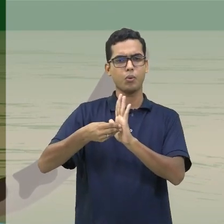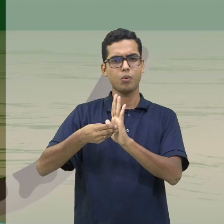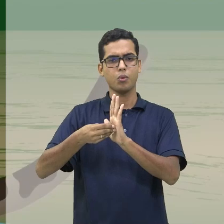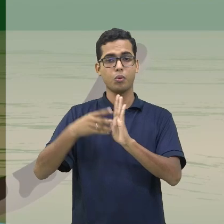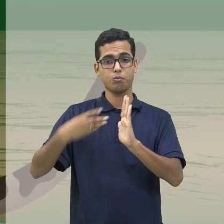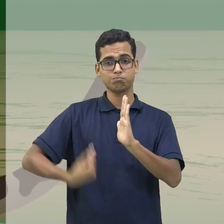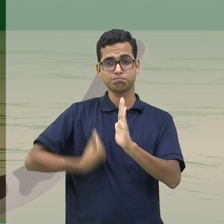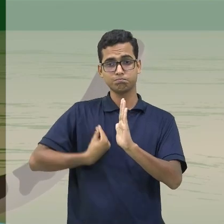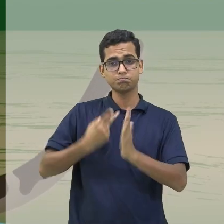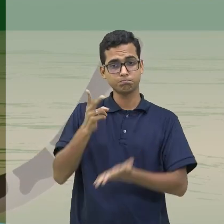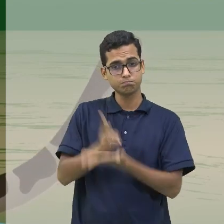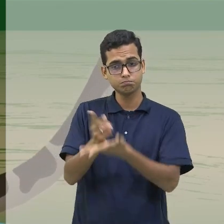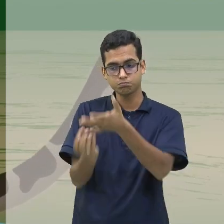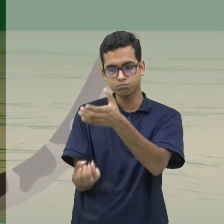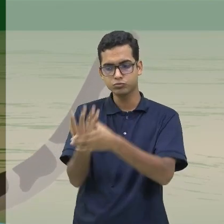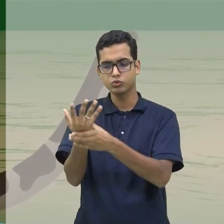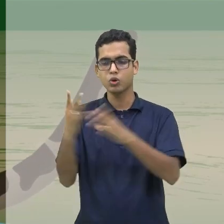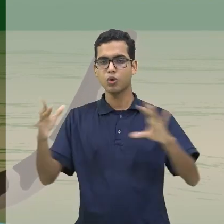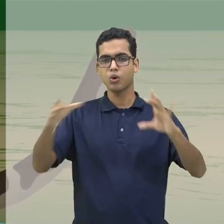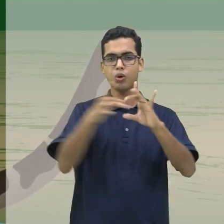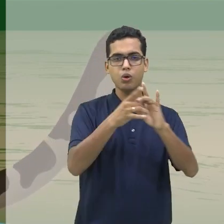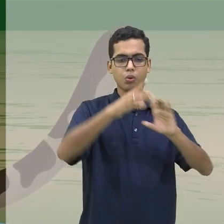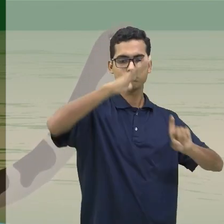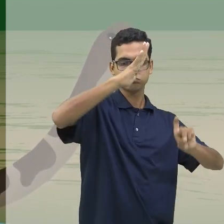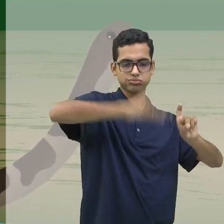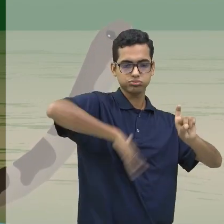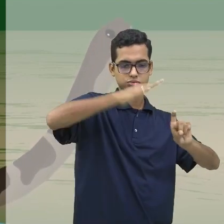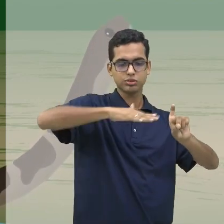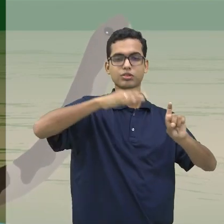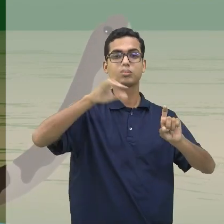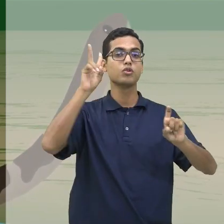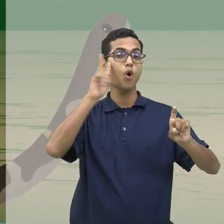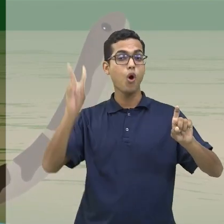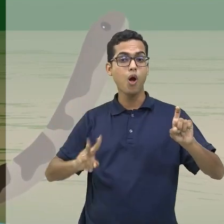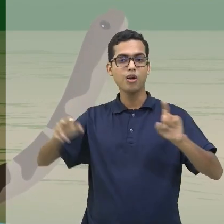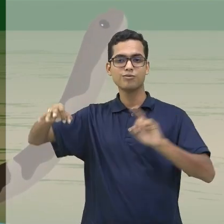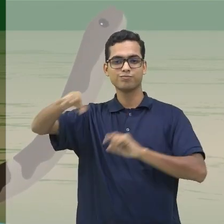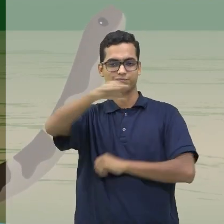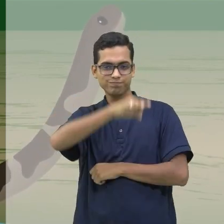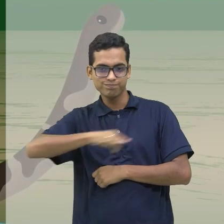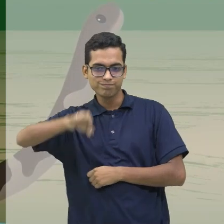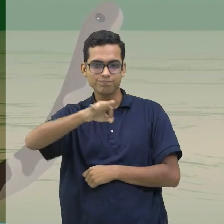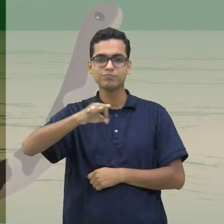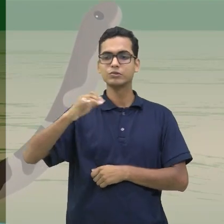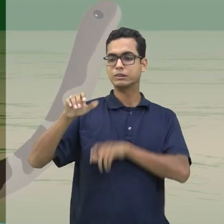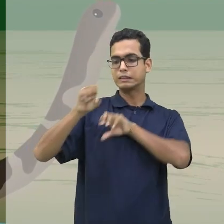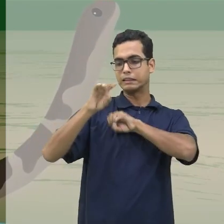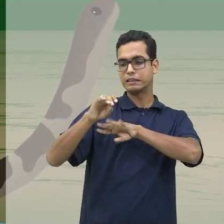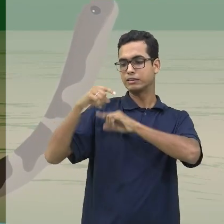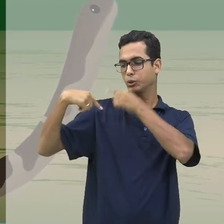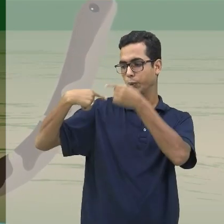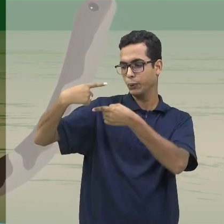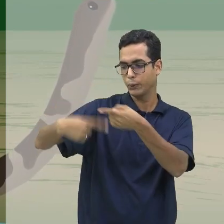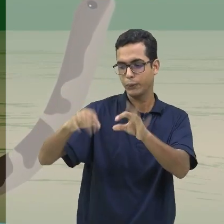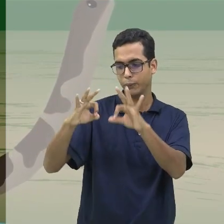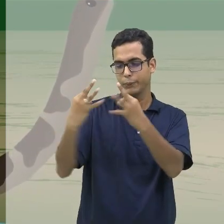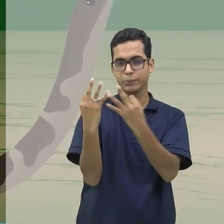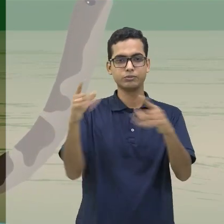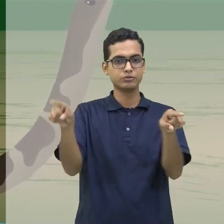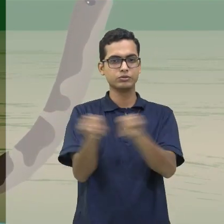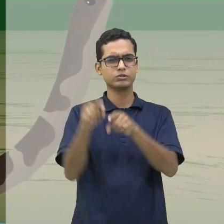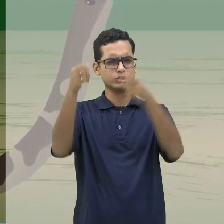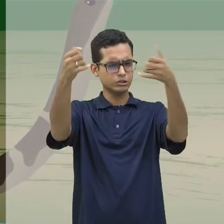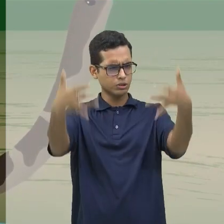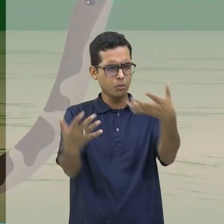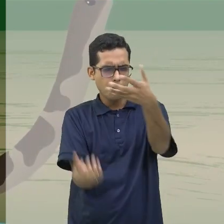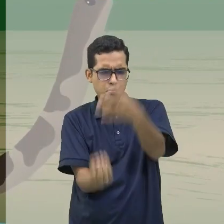está ligada aos mitos, né? São histórias sagradas, passadas de geração em geração e que explicam o surgimento dos